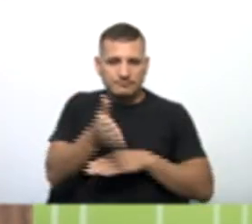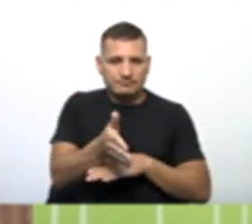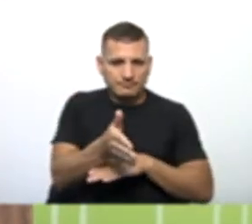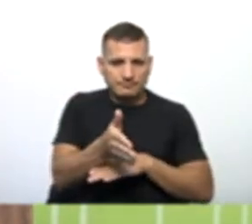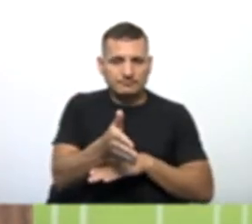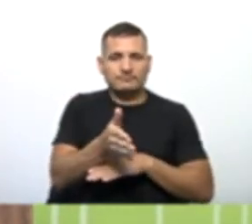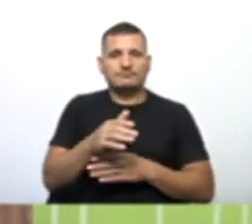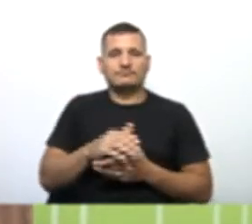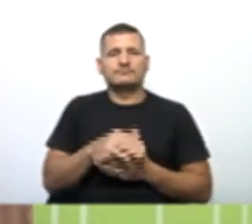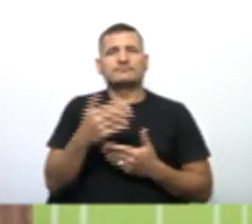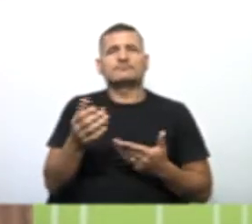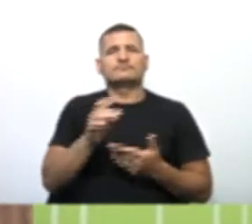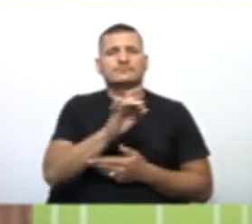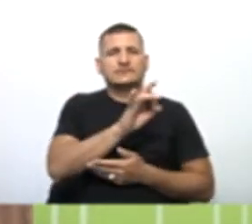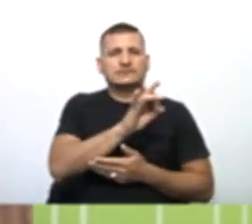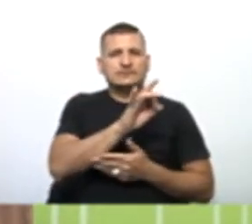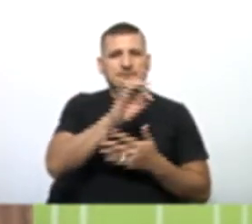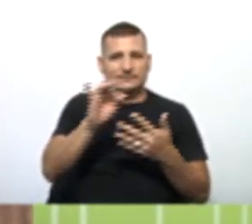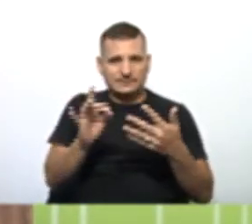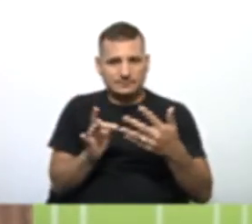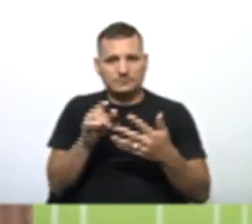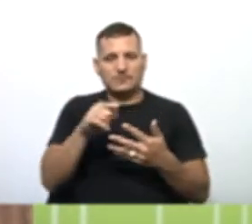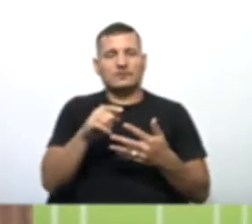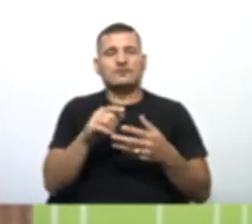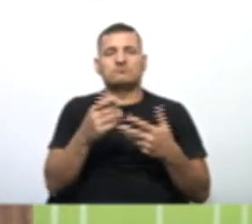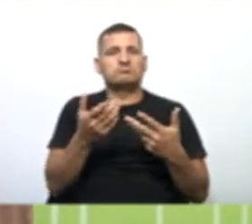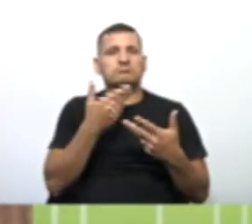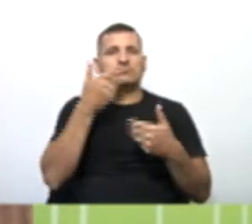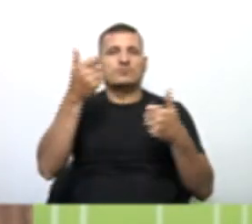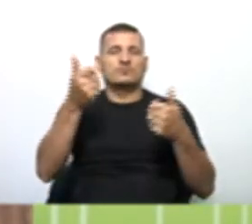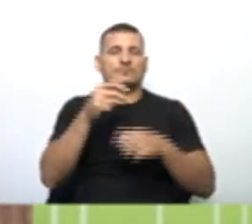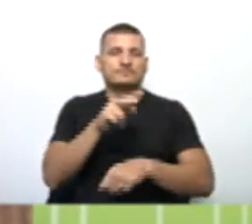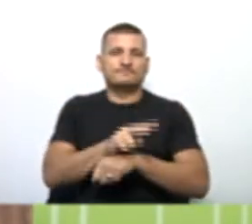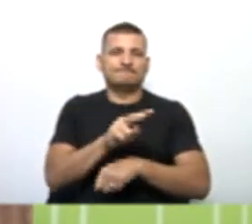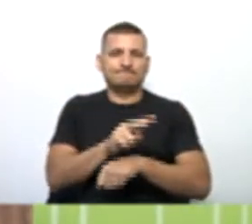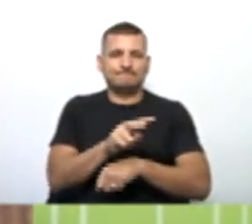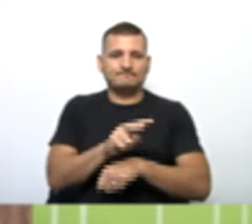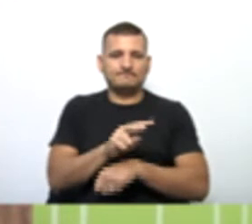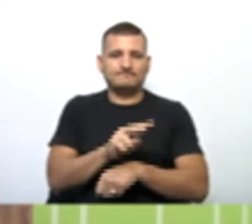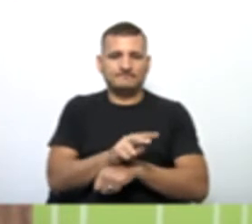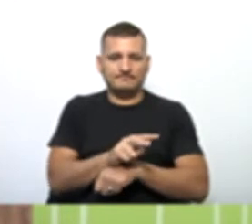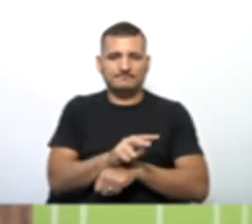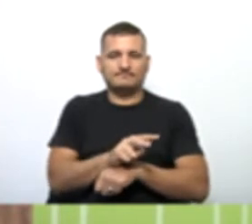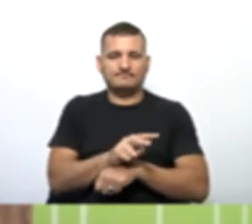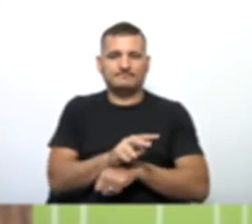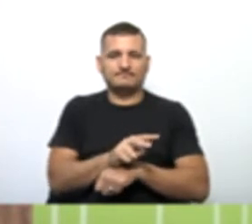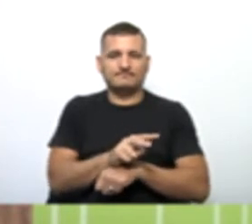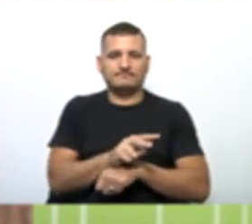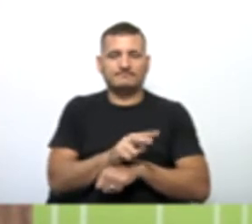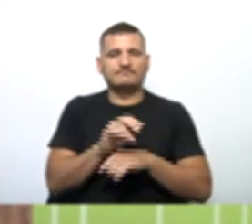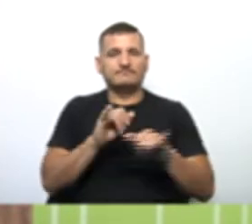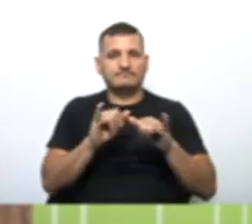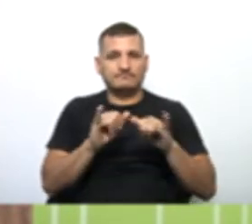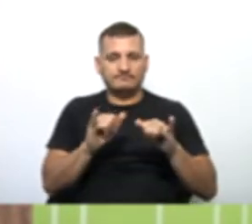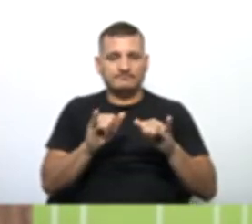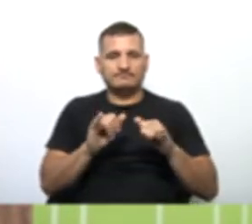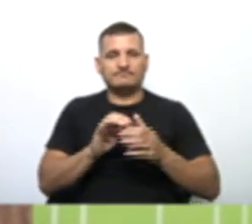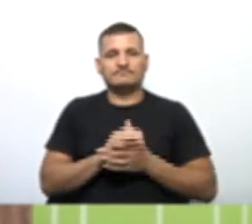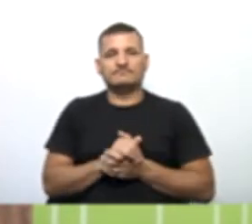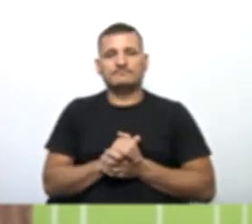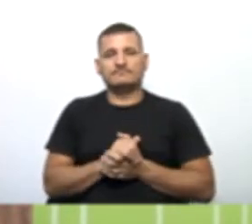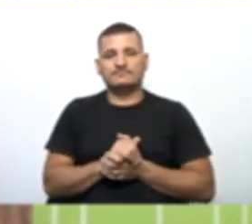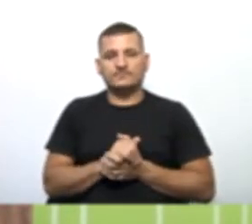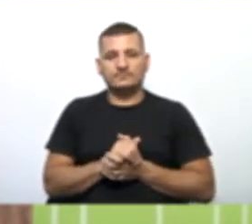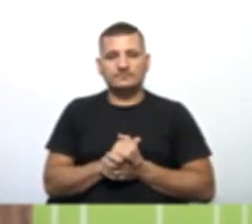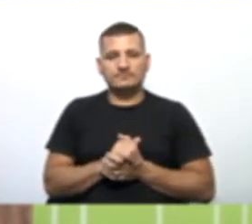elementos são instrumentos que combinados melhoram a autenticação. Eu quero garantir que você é você